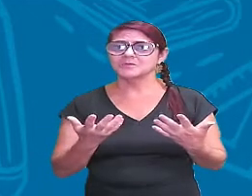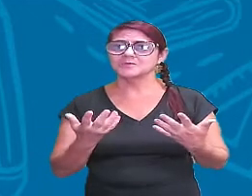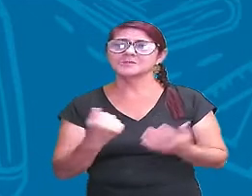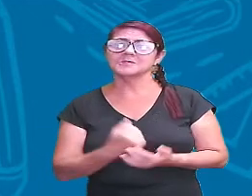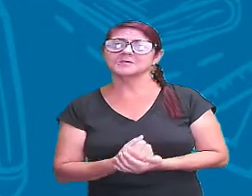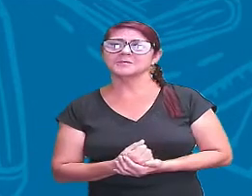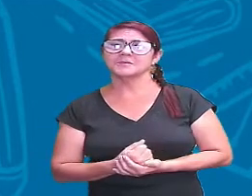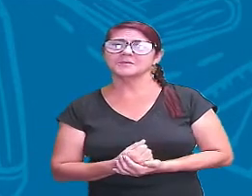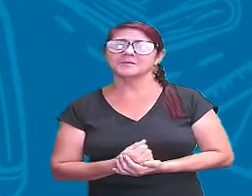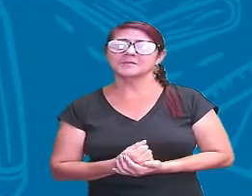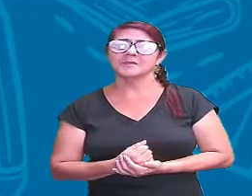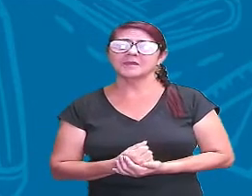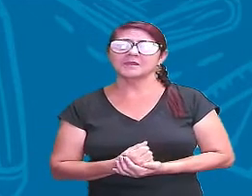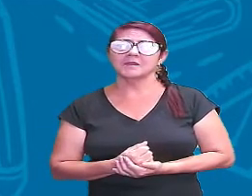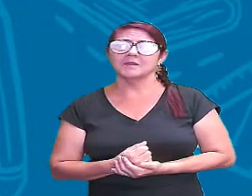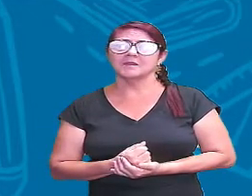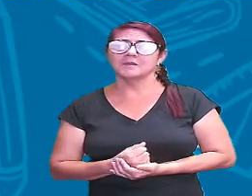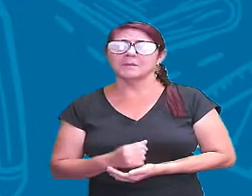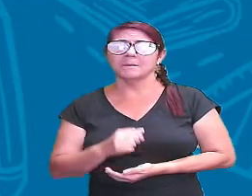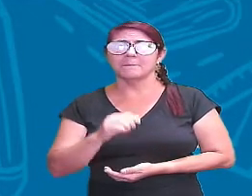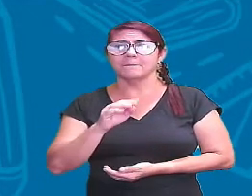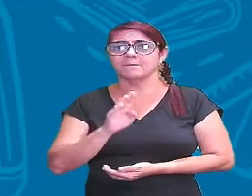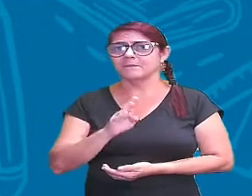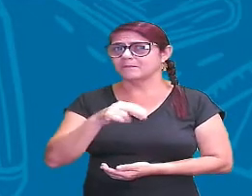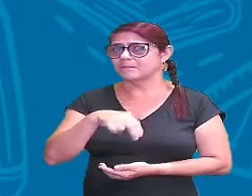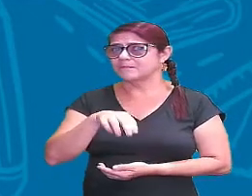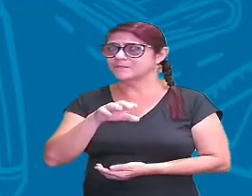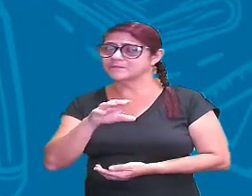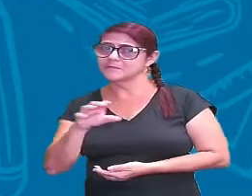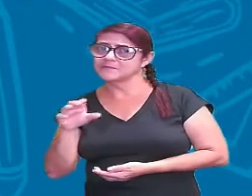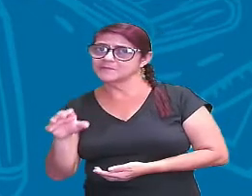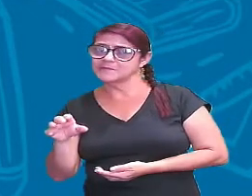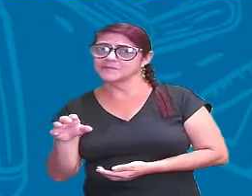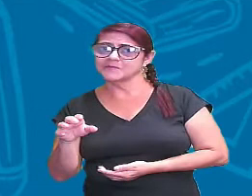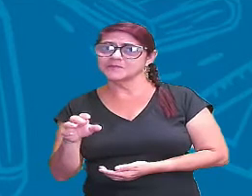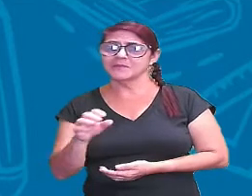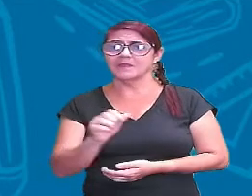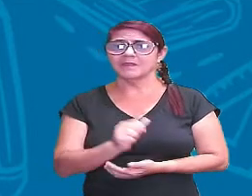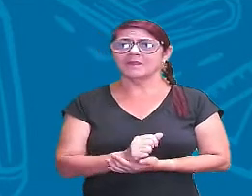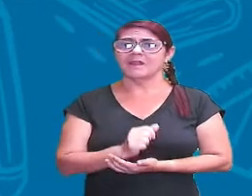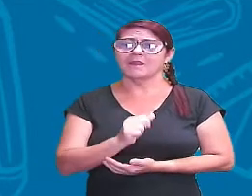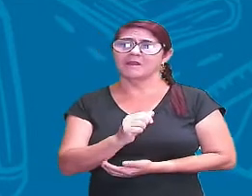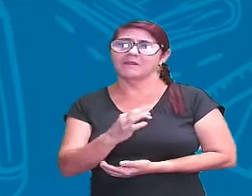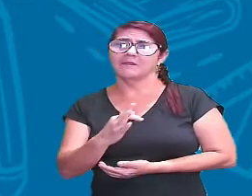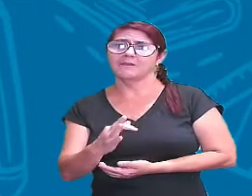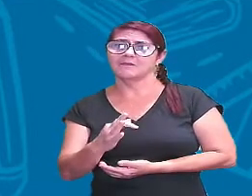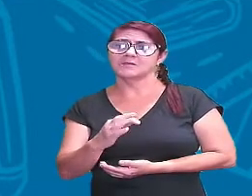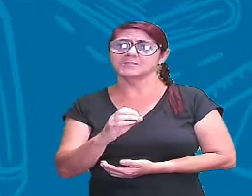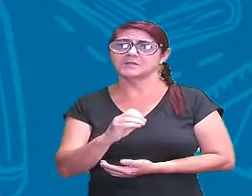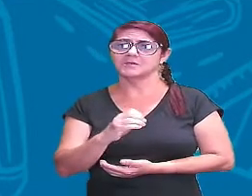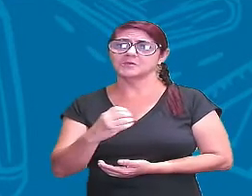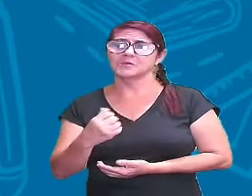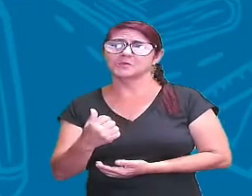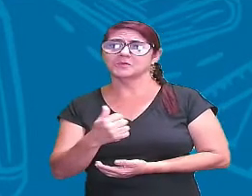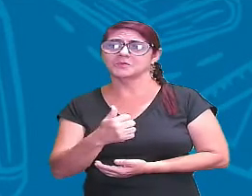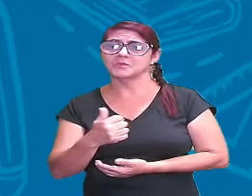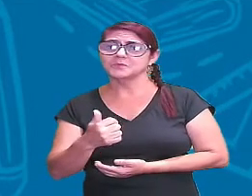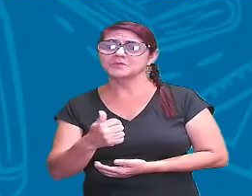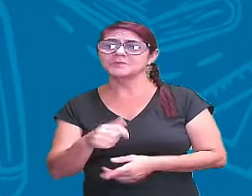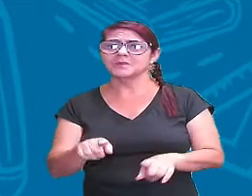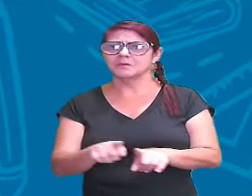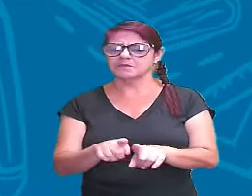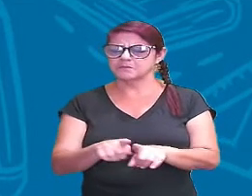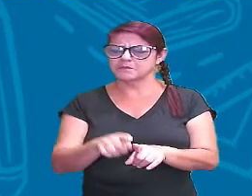trabalhada, né, da habilidade da BNCC, é a EF02LP01, onde diz que grafar